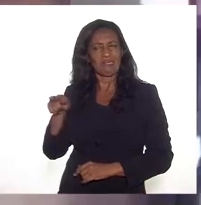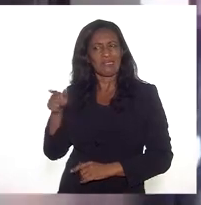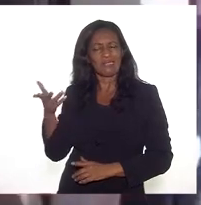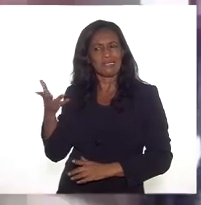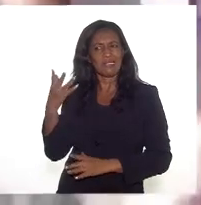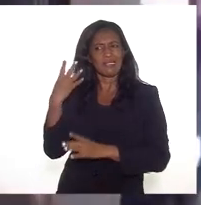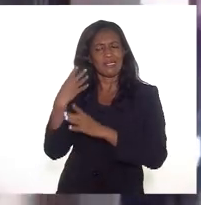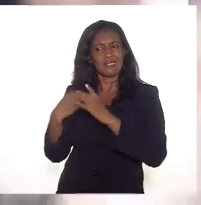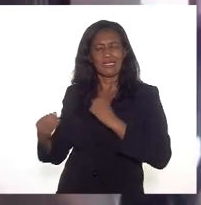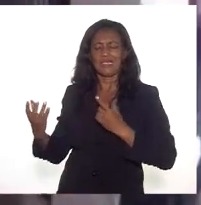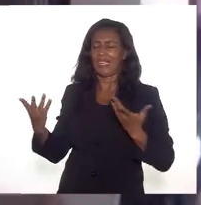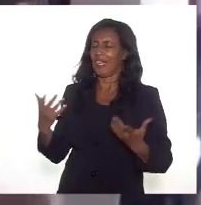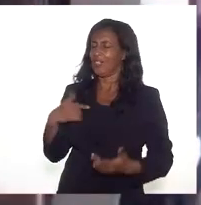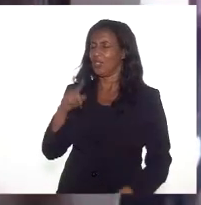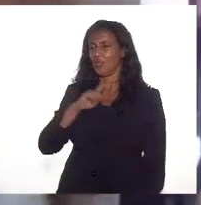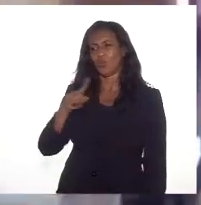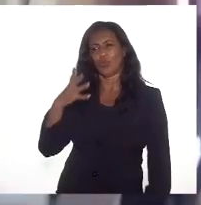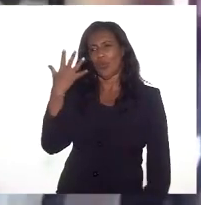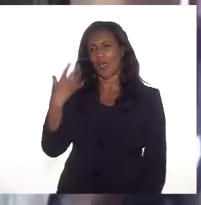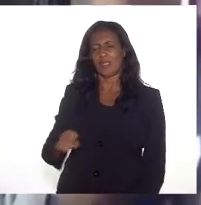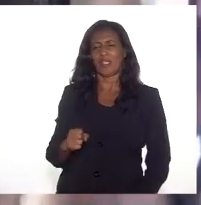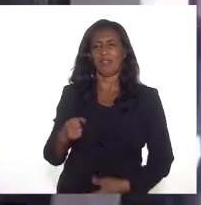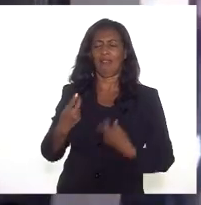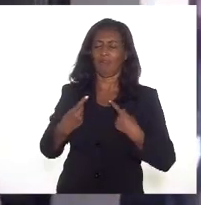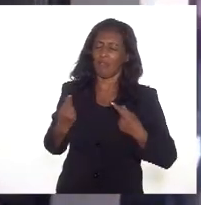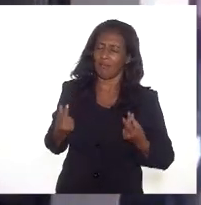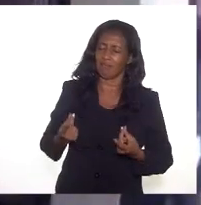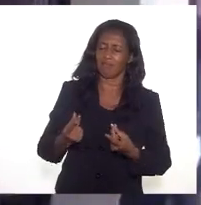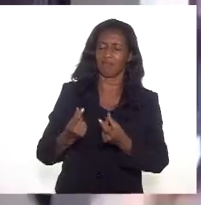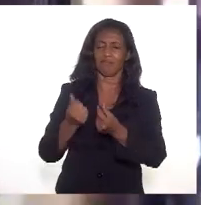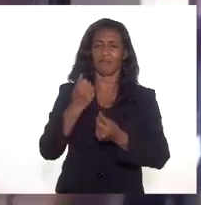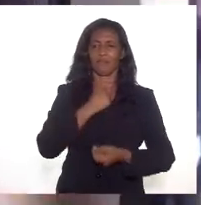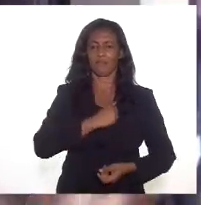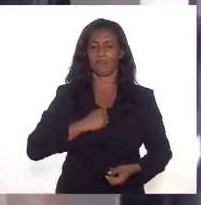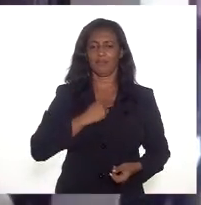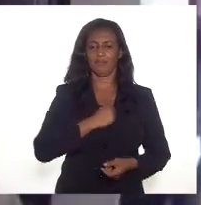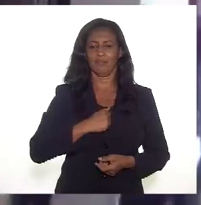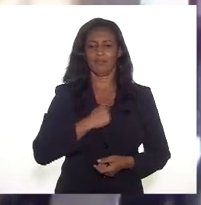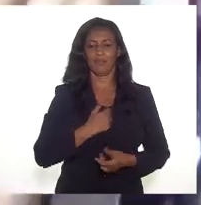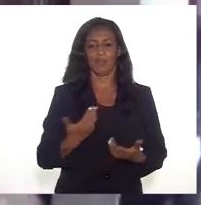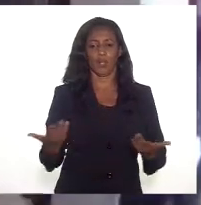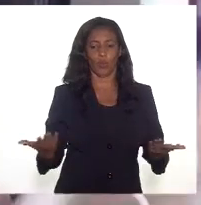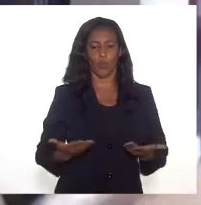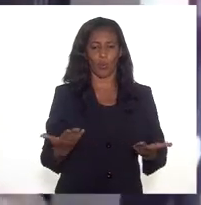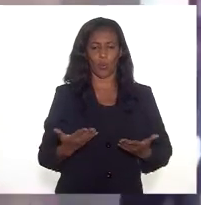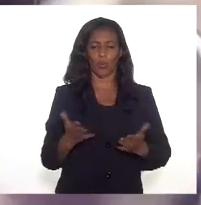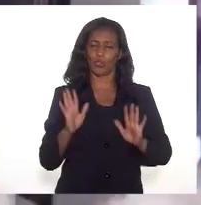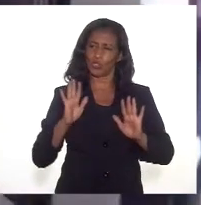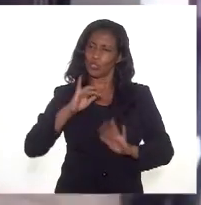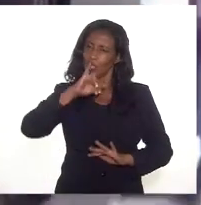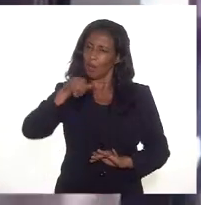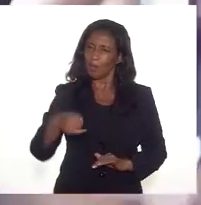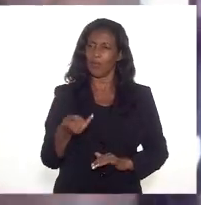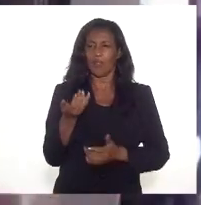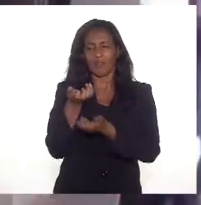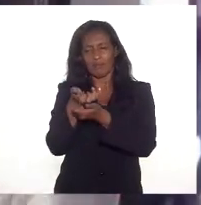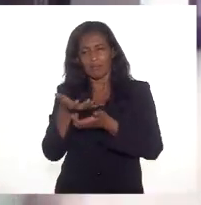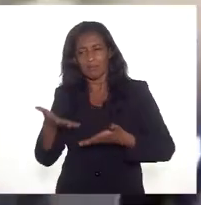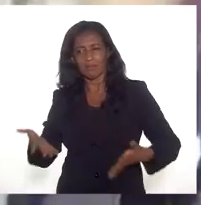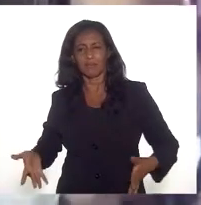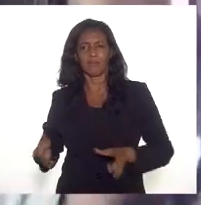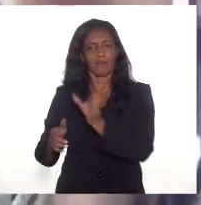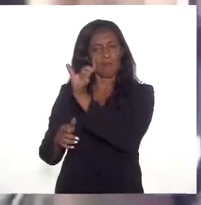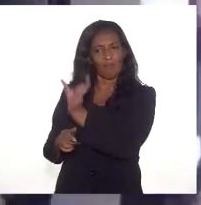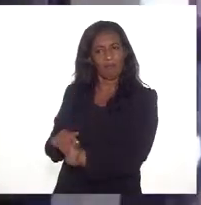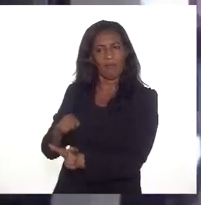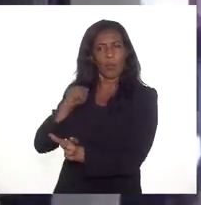desaparecimento que a gente não vai se conformar e vai ficar eternamente na saudade, mas hoje, por exemplo, pelo menos a gente aproveita para homenageá-lo,